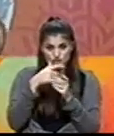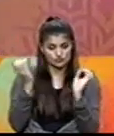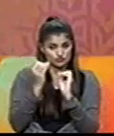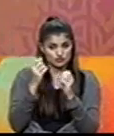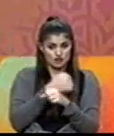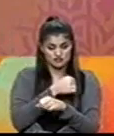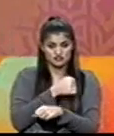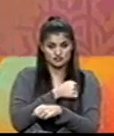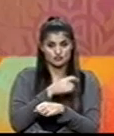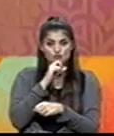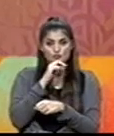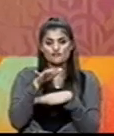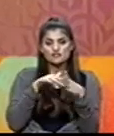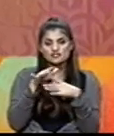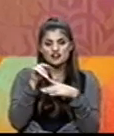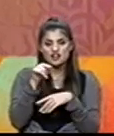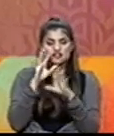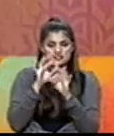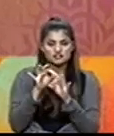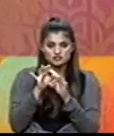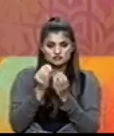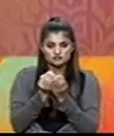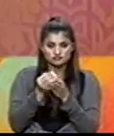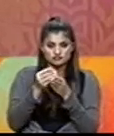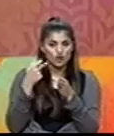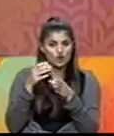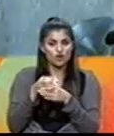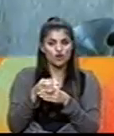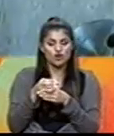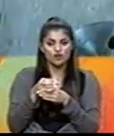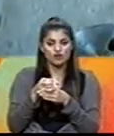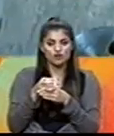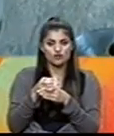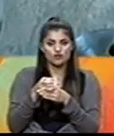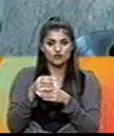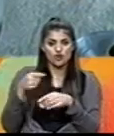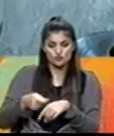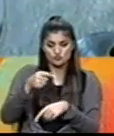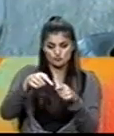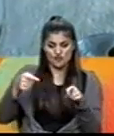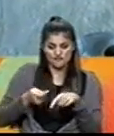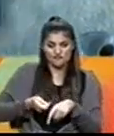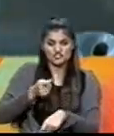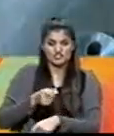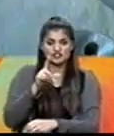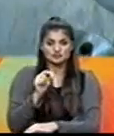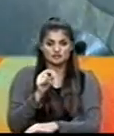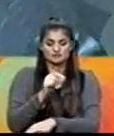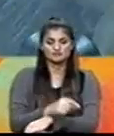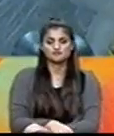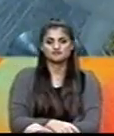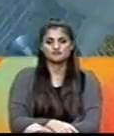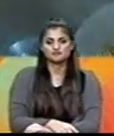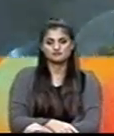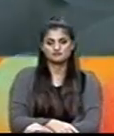Então podemos fazer ou aqui, nestes tachinhos. Tachinhos pequeninos, sim. Ou então numa frigideira. Ok. Então vou fazer aqui nesta frigideira, que é